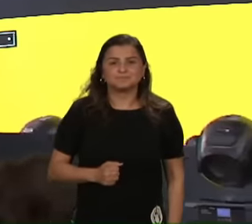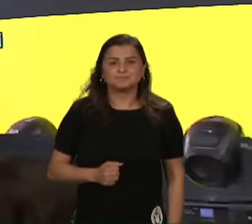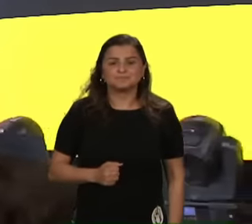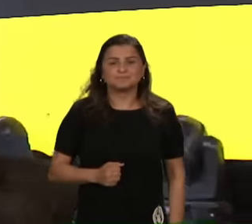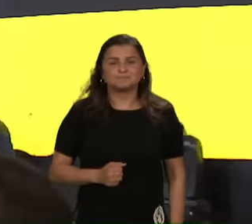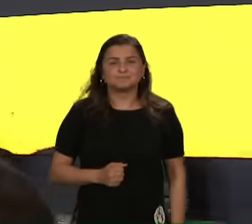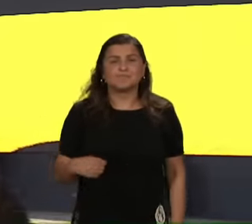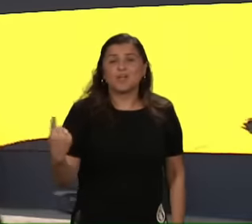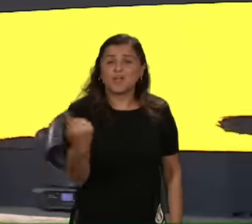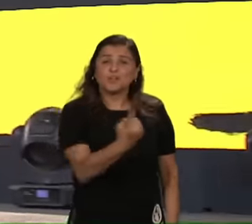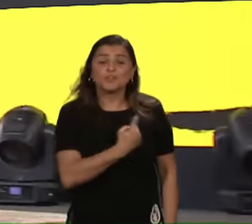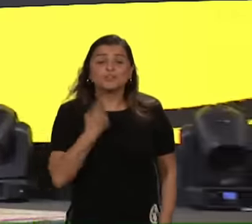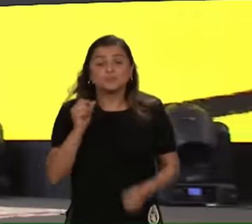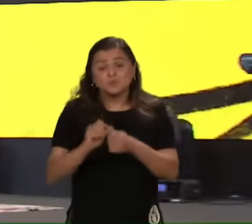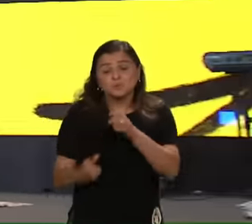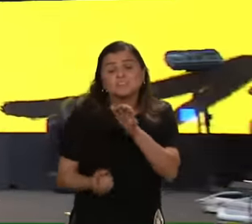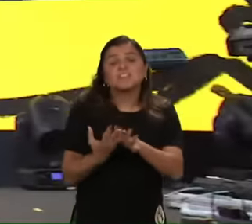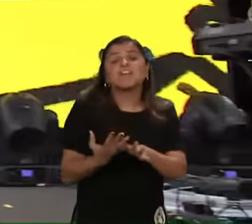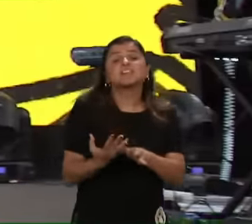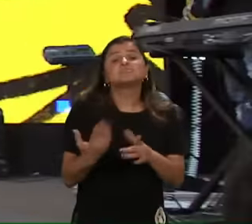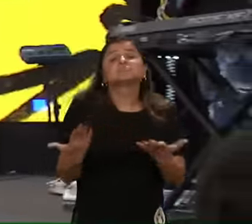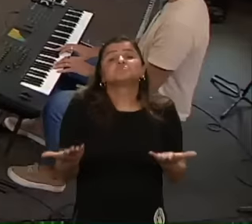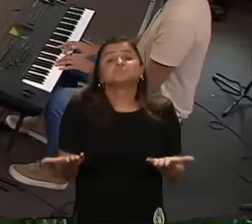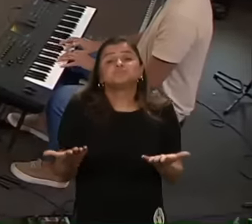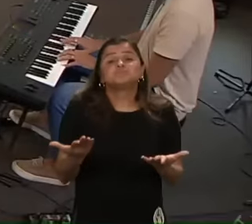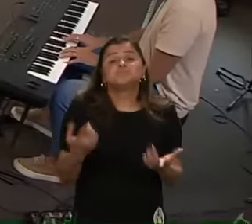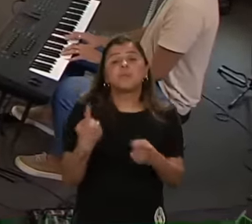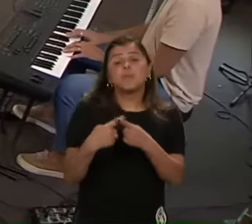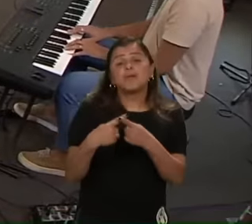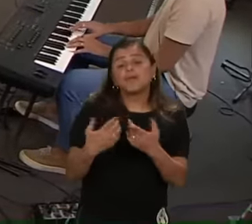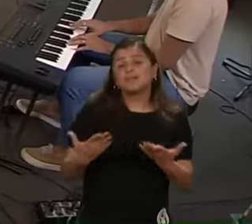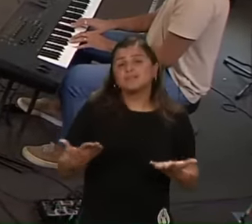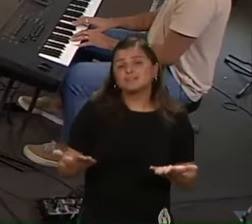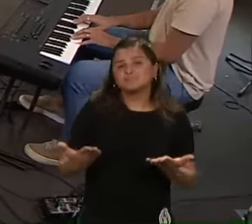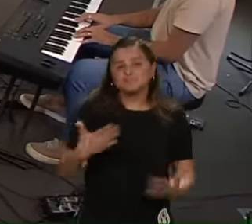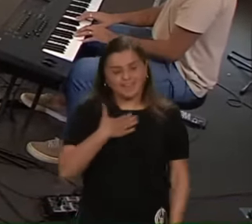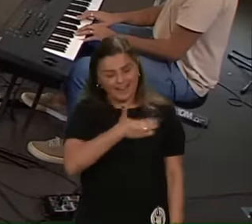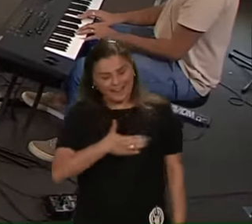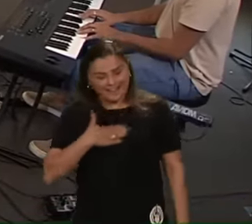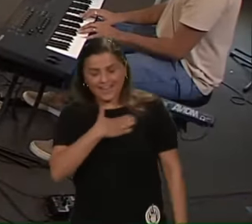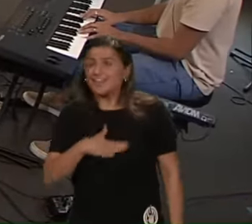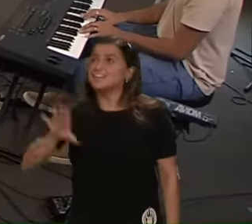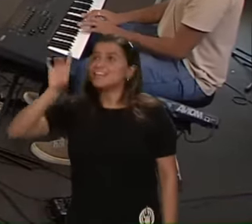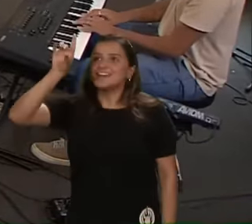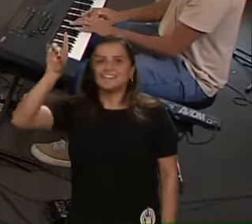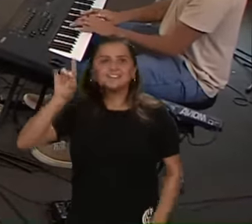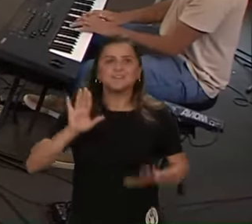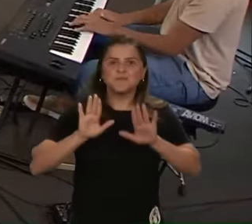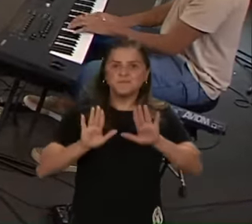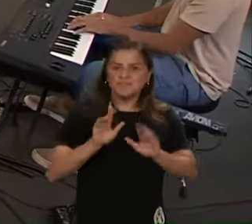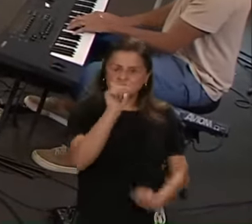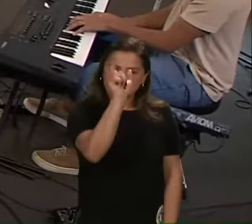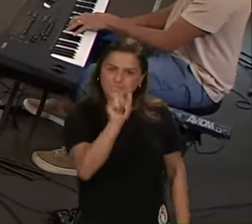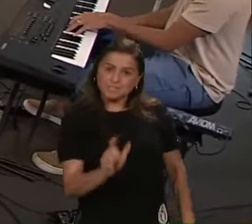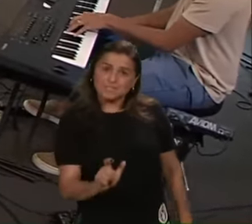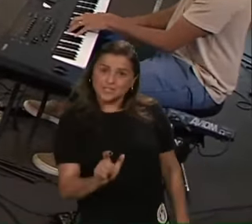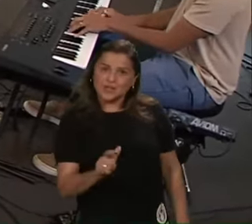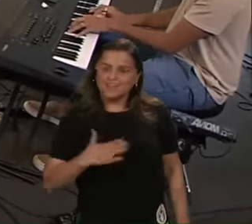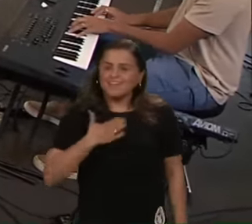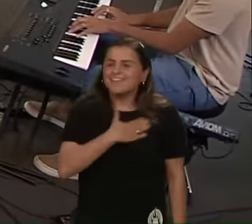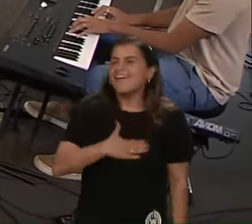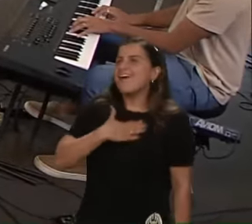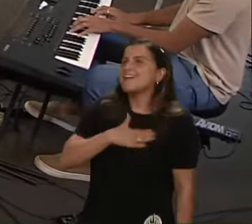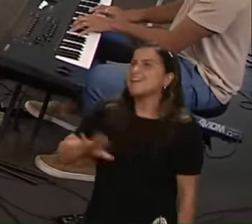Nós fomos criados para quê? Para agradá-lo. Mas aquele que agrada o Senhor volta para